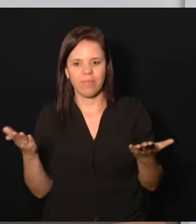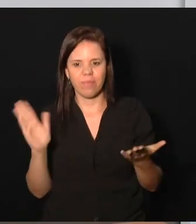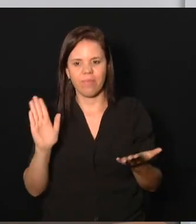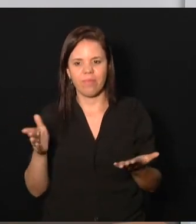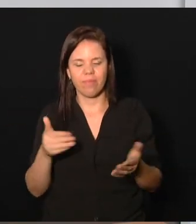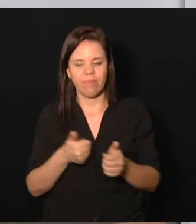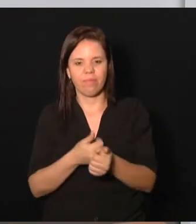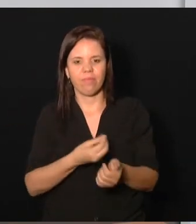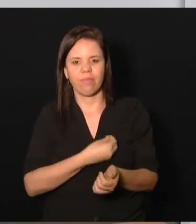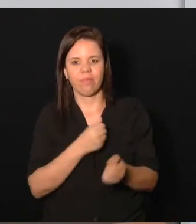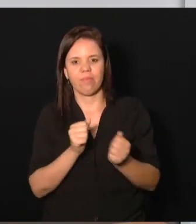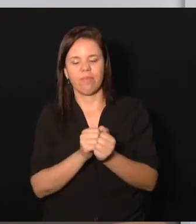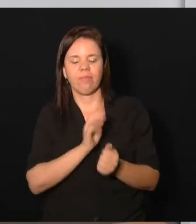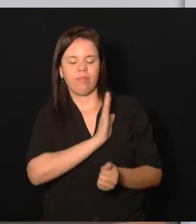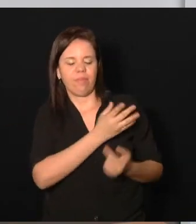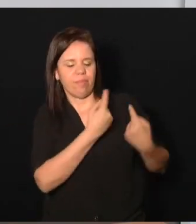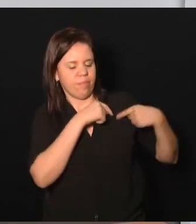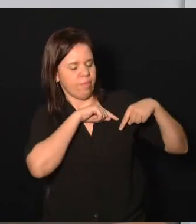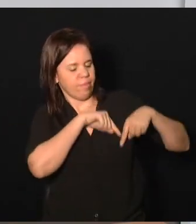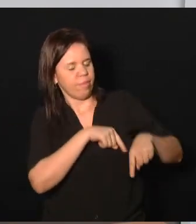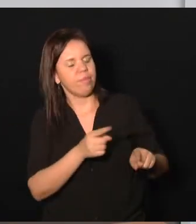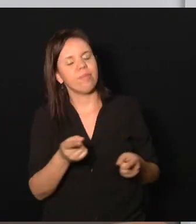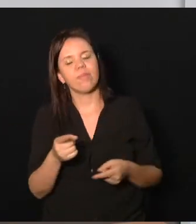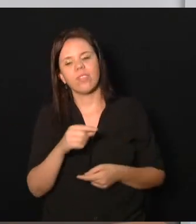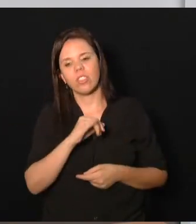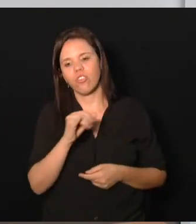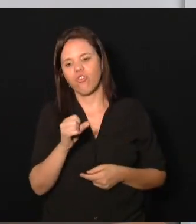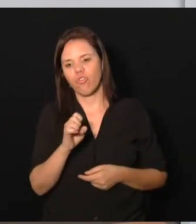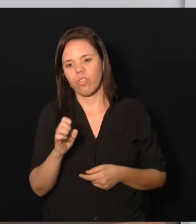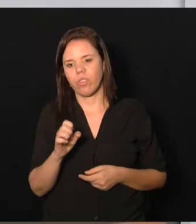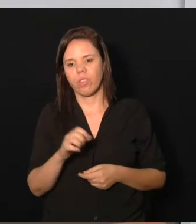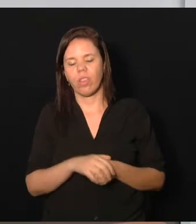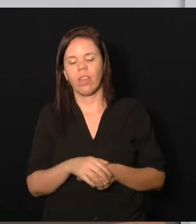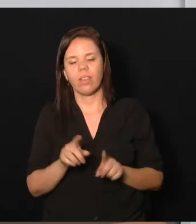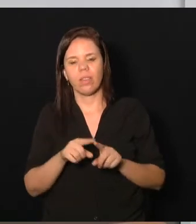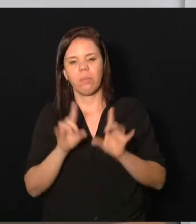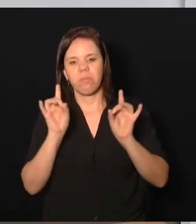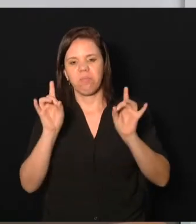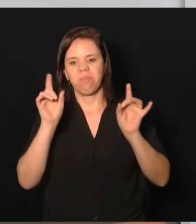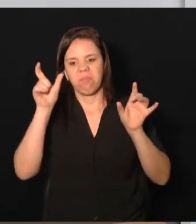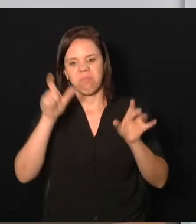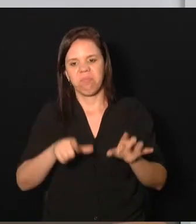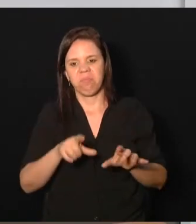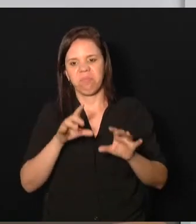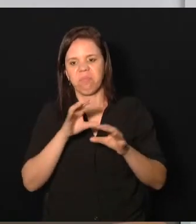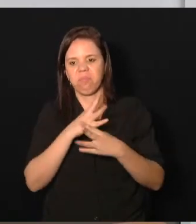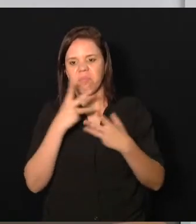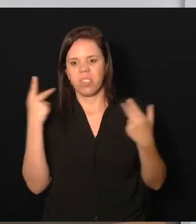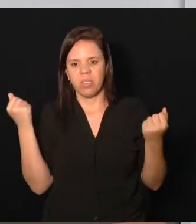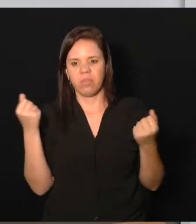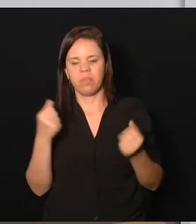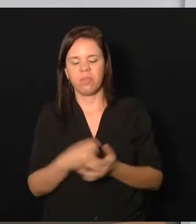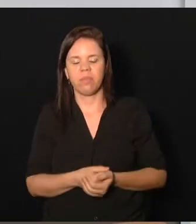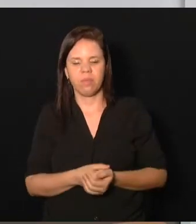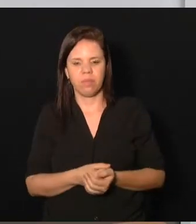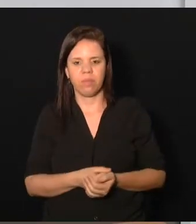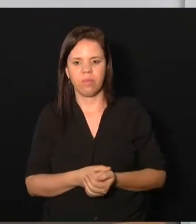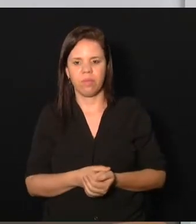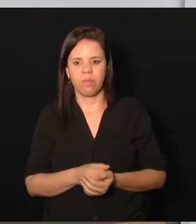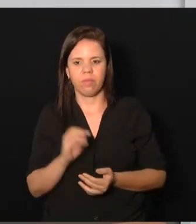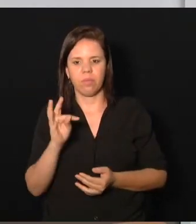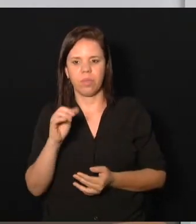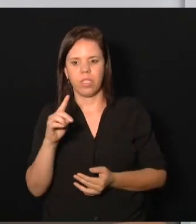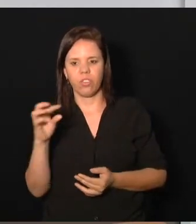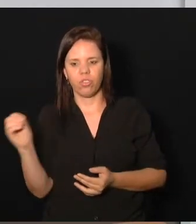minha convivência, no meu coração. José Cláudio Mendes, essa pessoa formidável. O Benedito